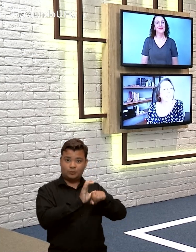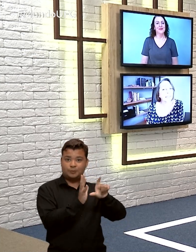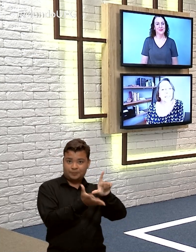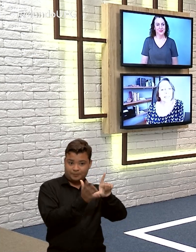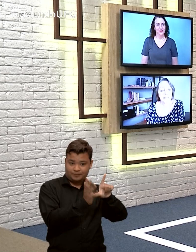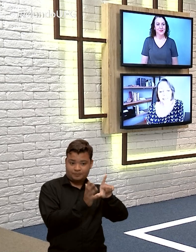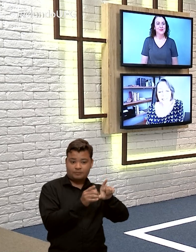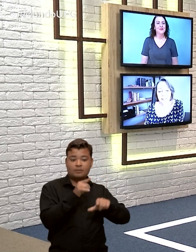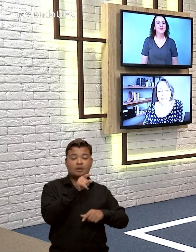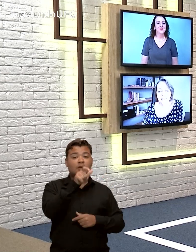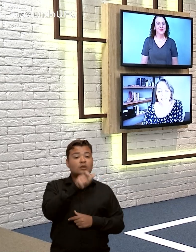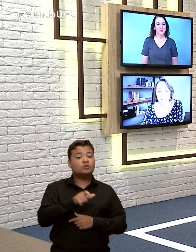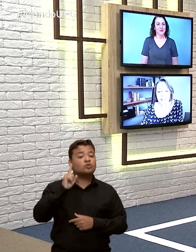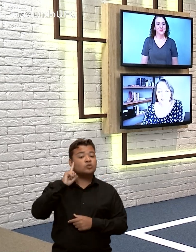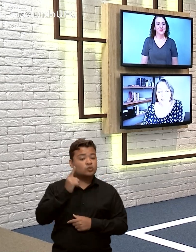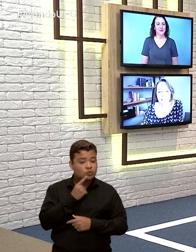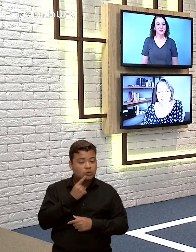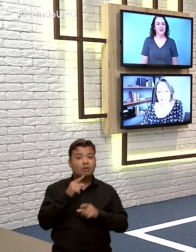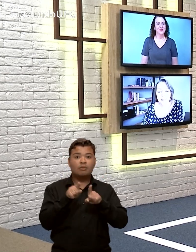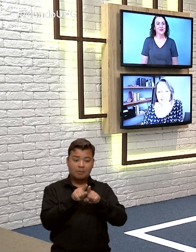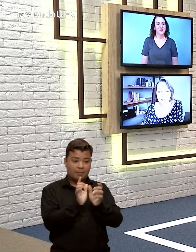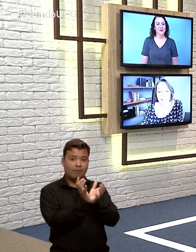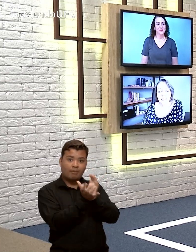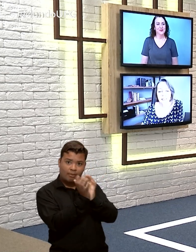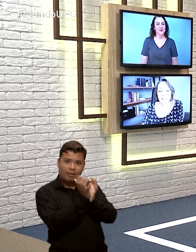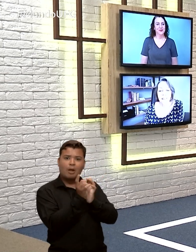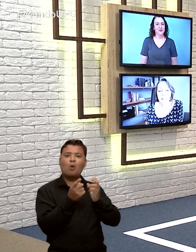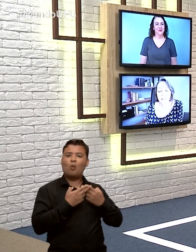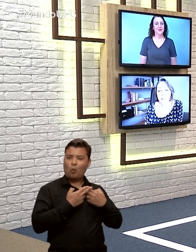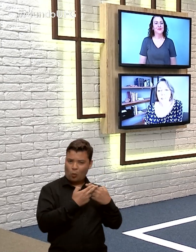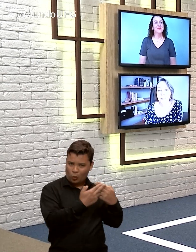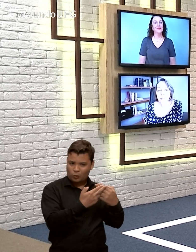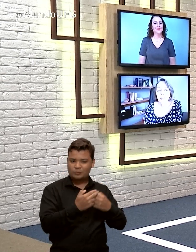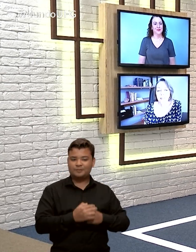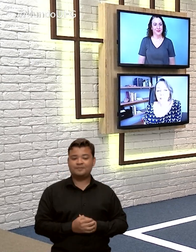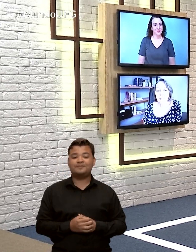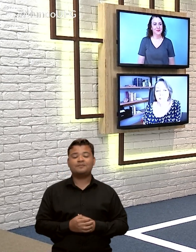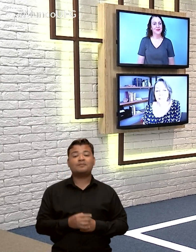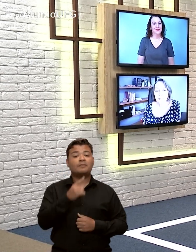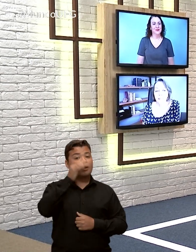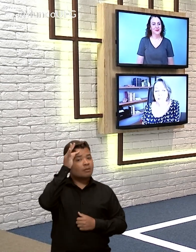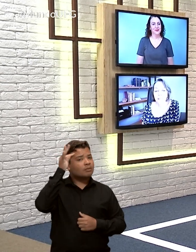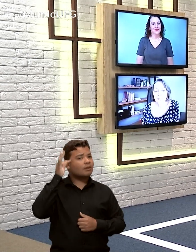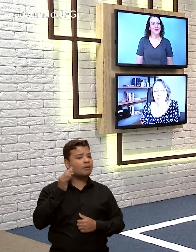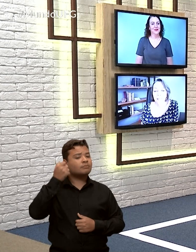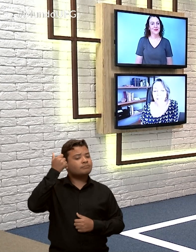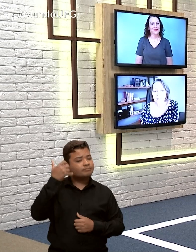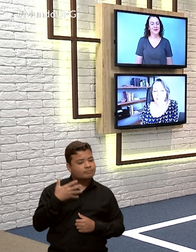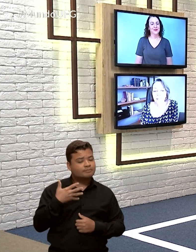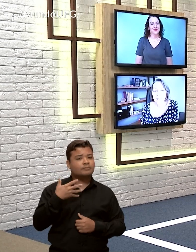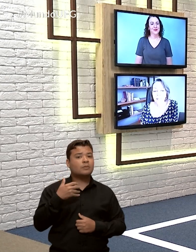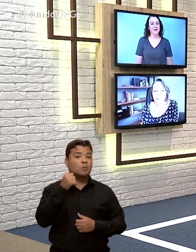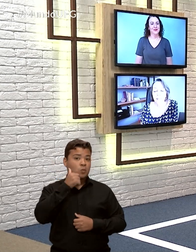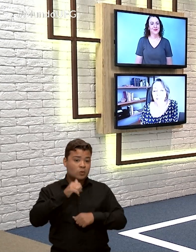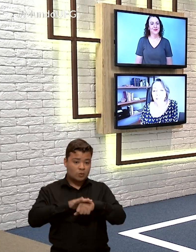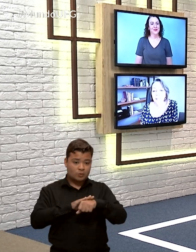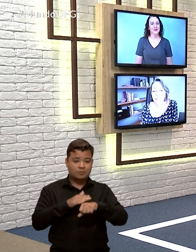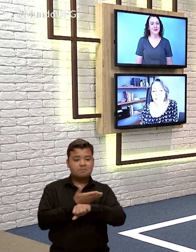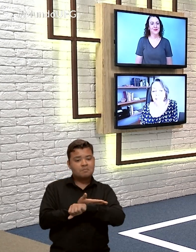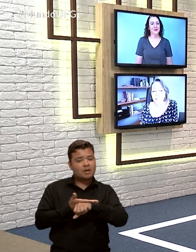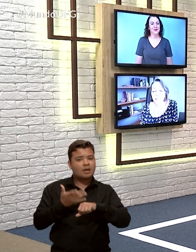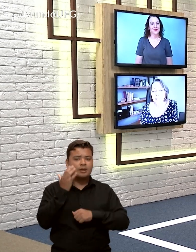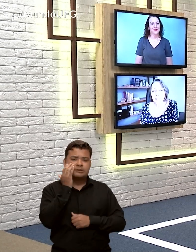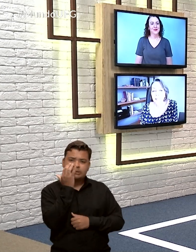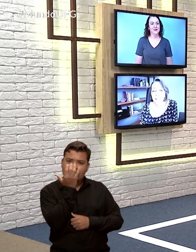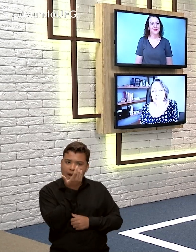pessoa surda e usuária da Biblioteca de Português e Libras. Thaís se descreve como uma mulher branca com sardas